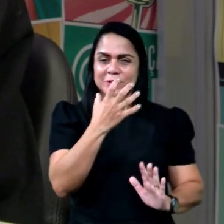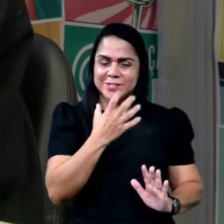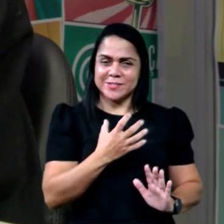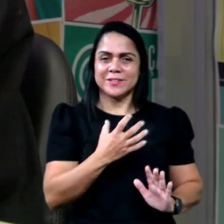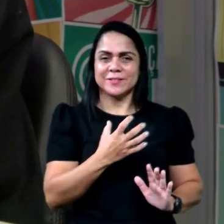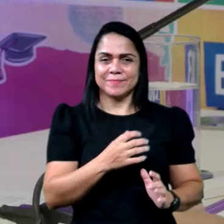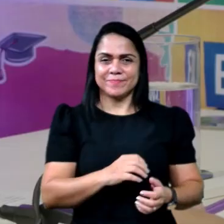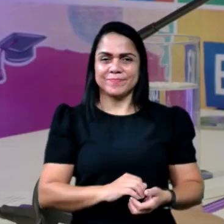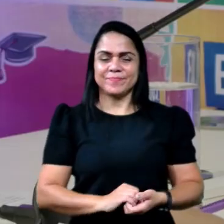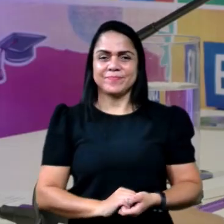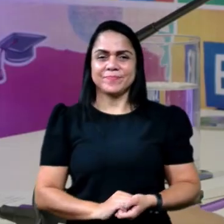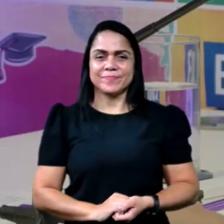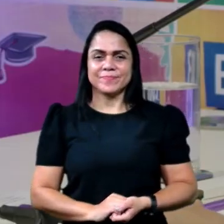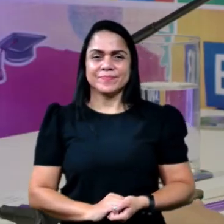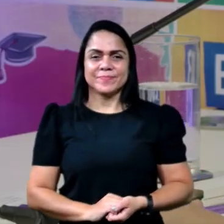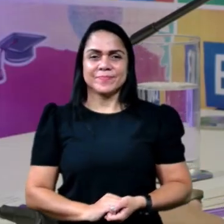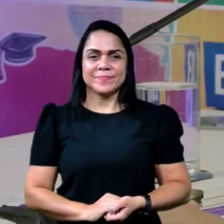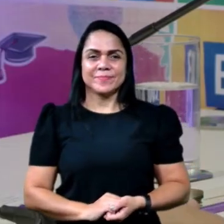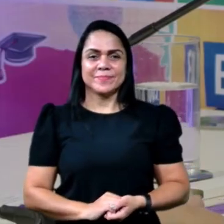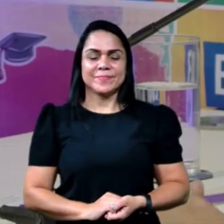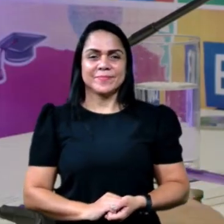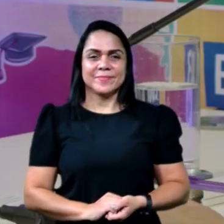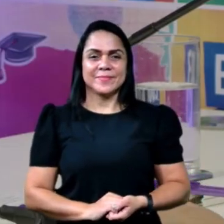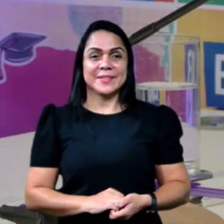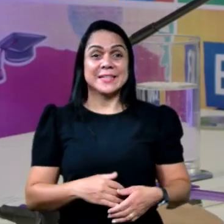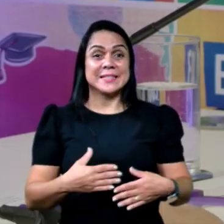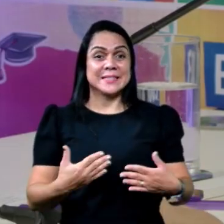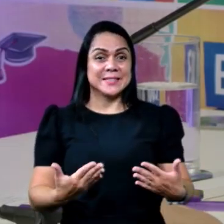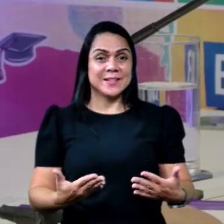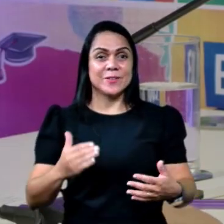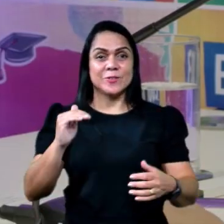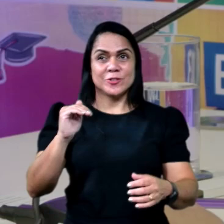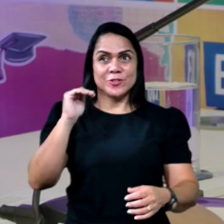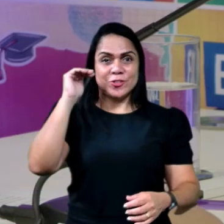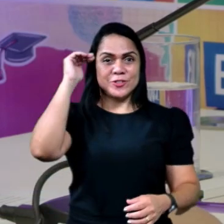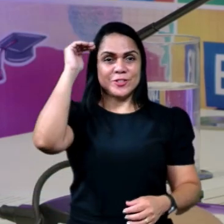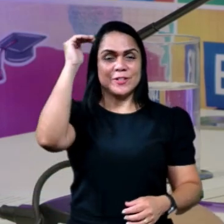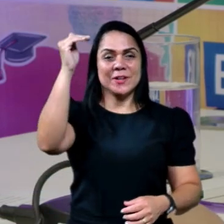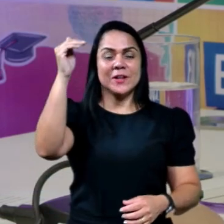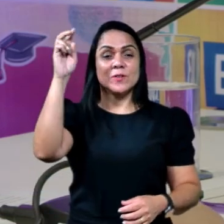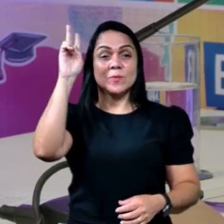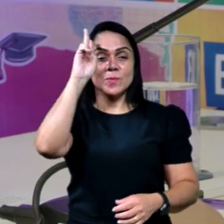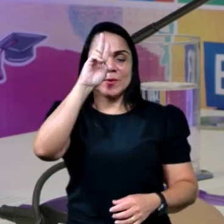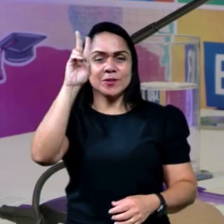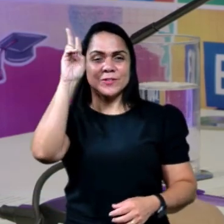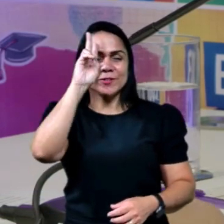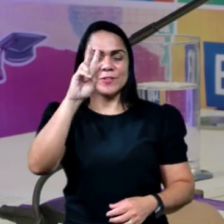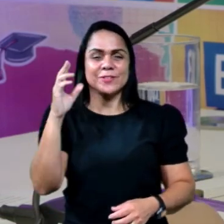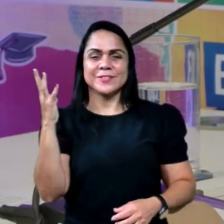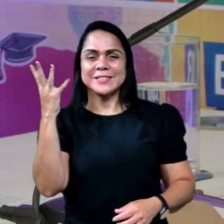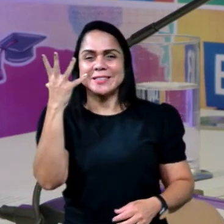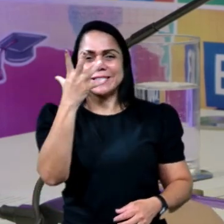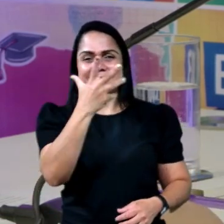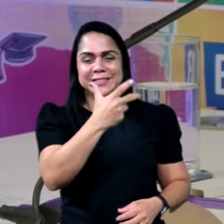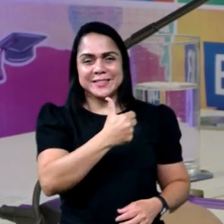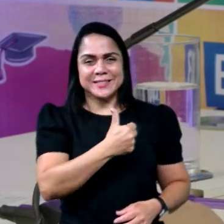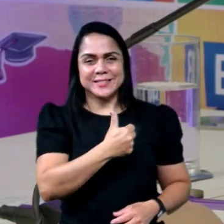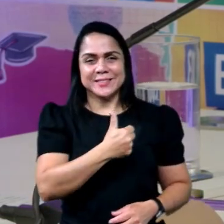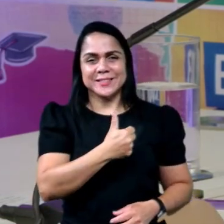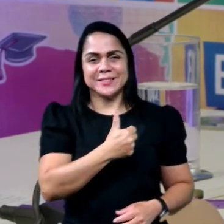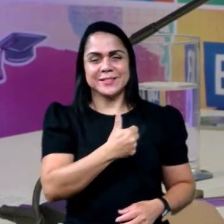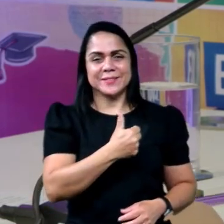é. Então vamos de gente grande para uma história muito linda que tem a ver